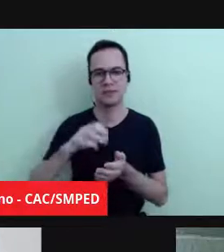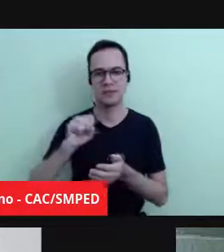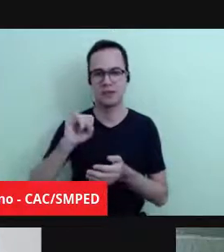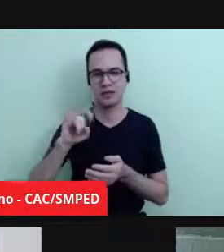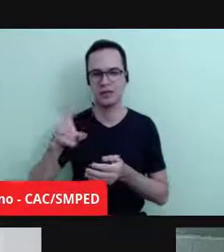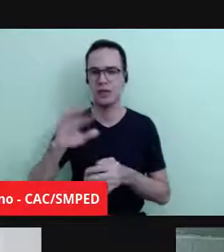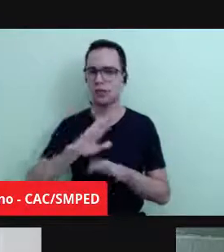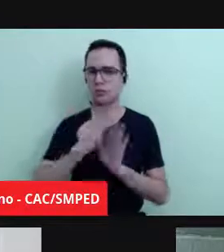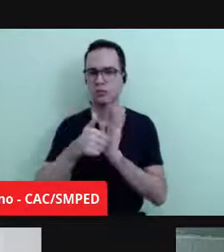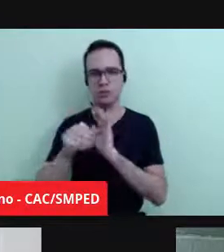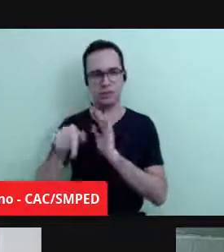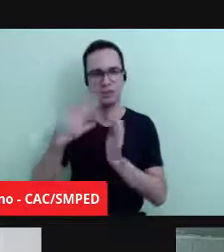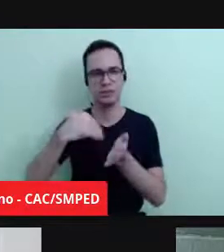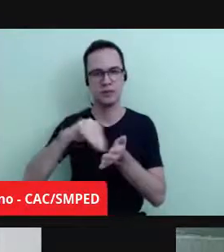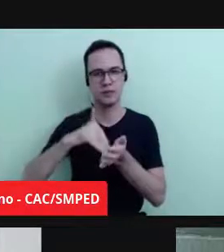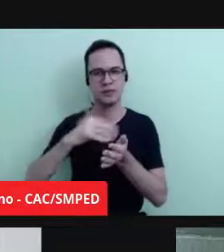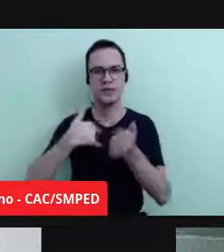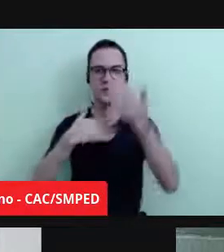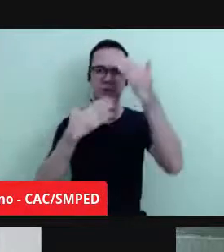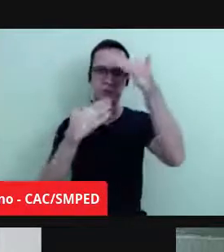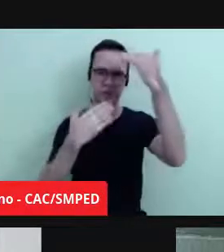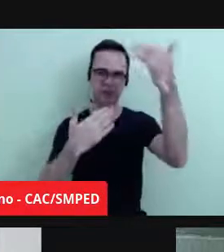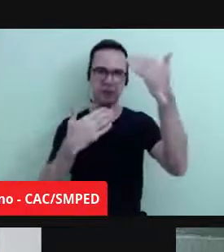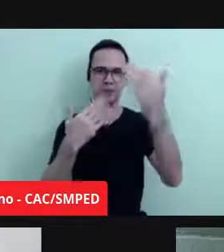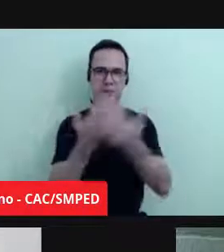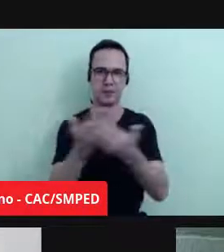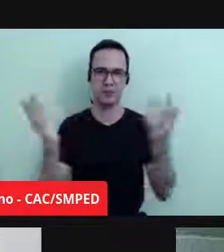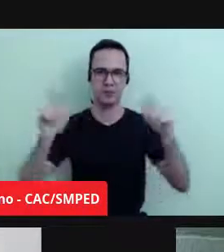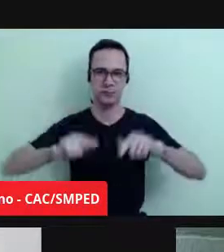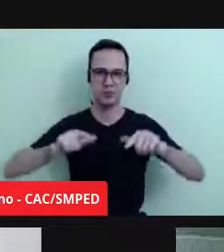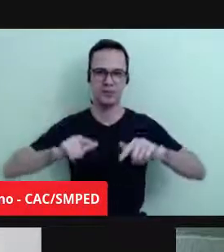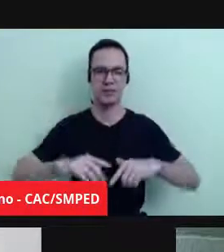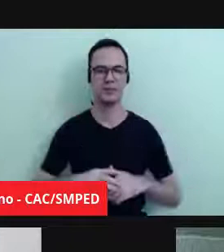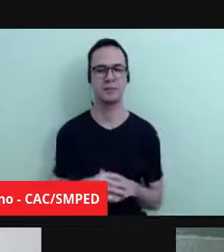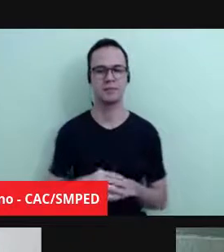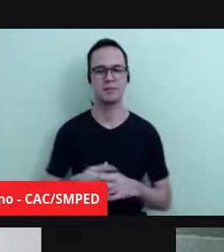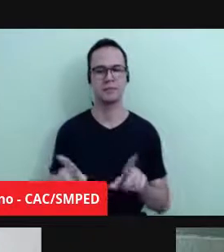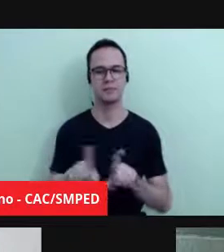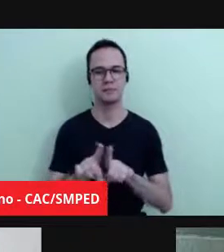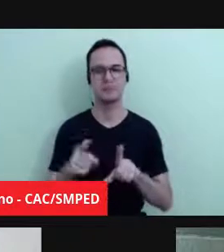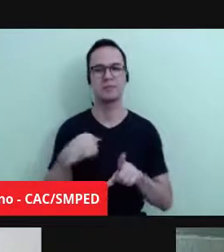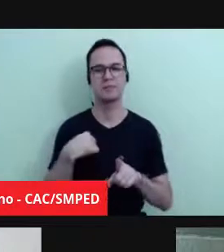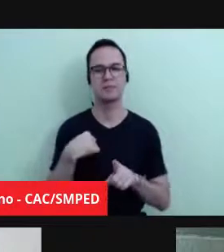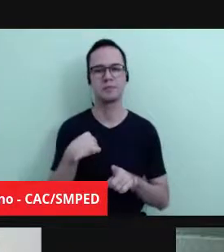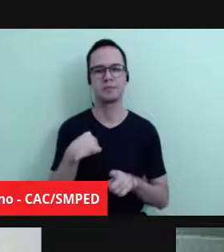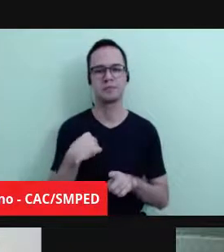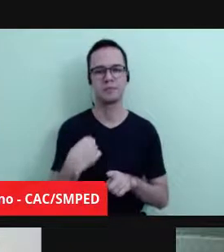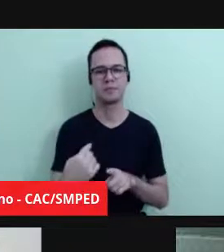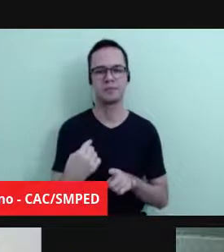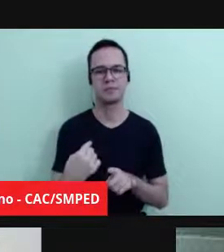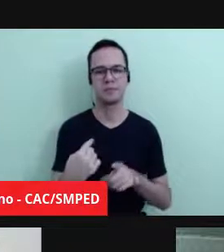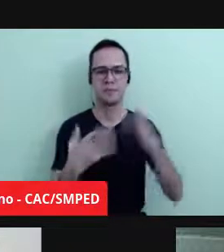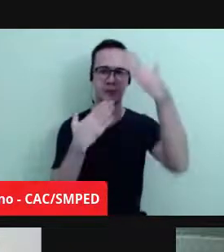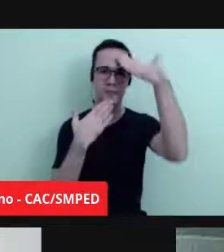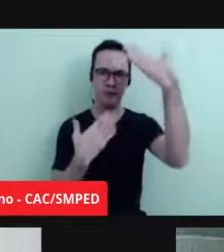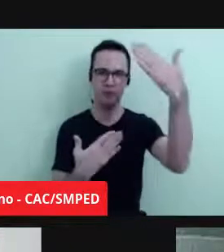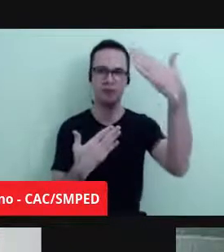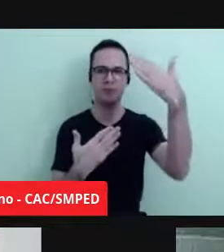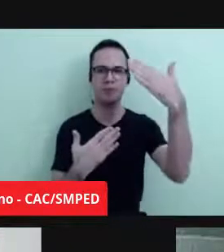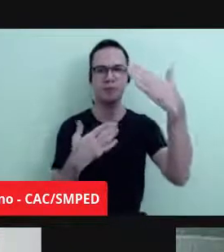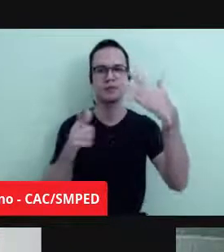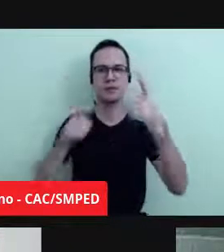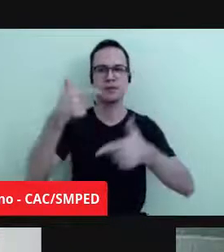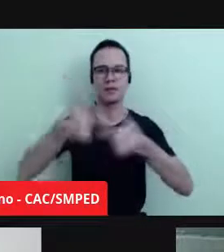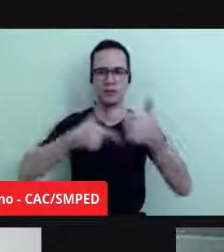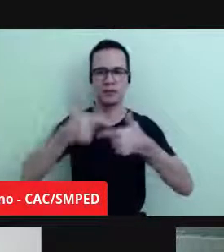equipe aqui da secretaria, agradece pelo espaço e também quero deixar os meus agradecimentos ao